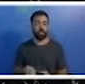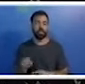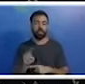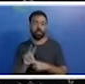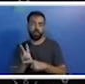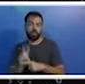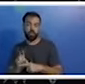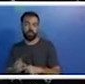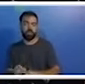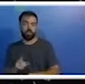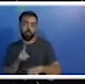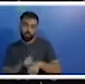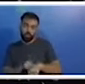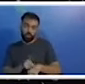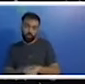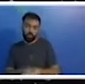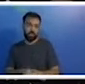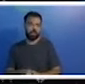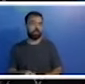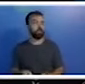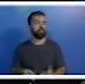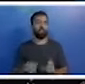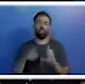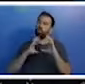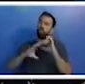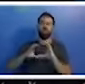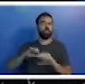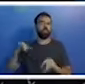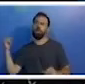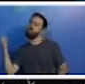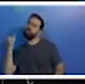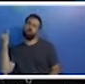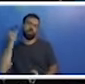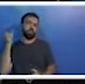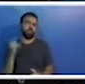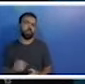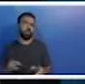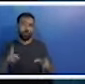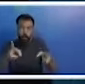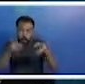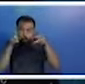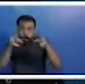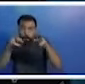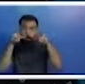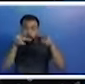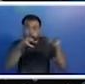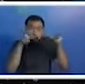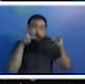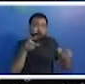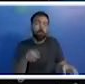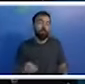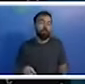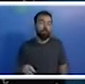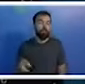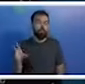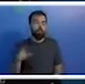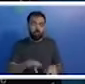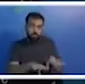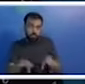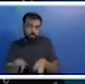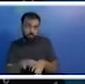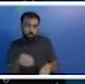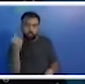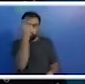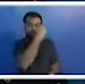vídeo o quintal é se comunicar prestem atenção no vídeo percebam todos os movimentos dos